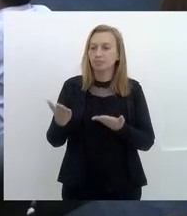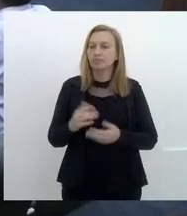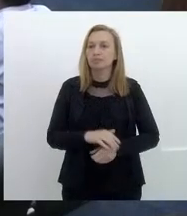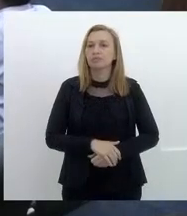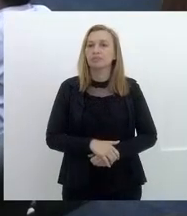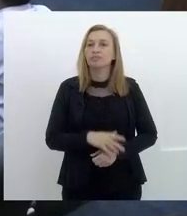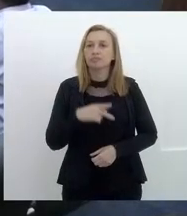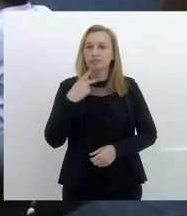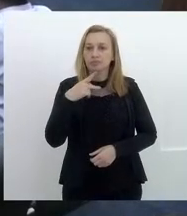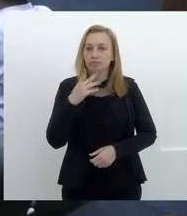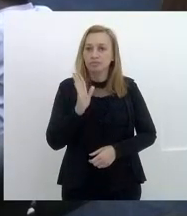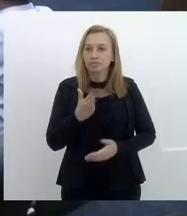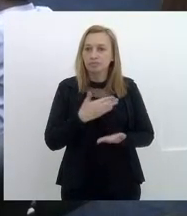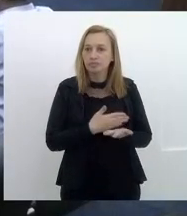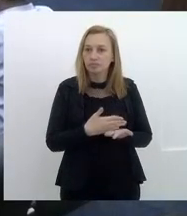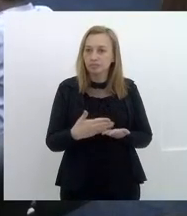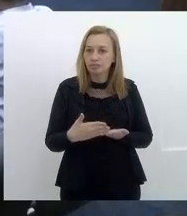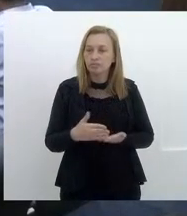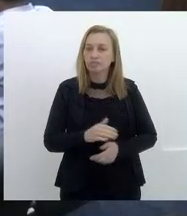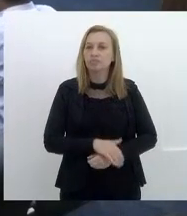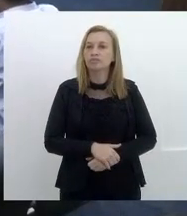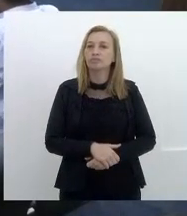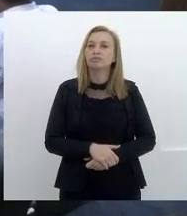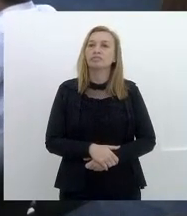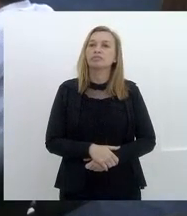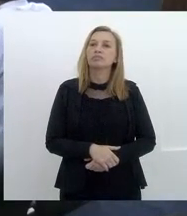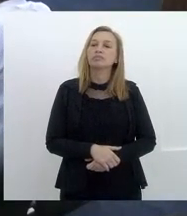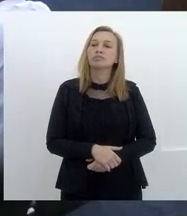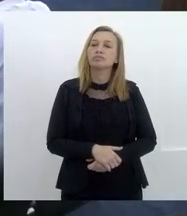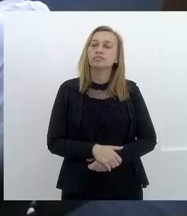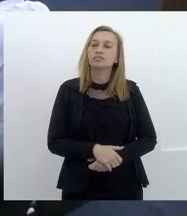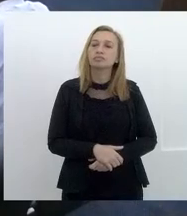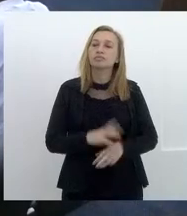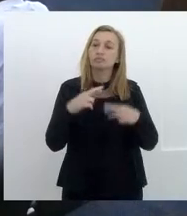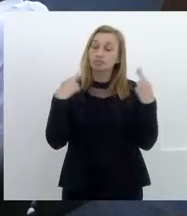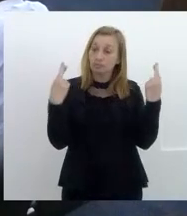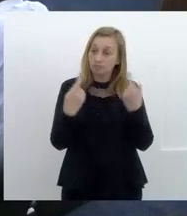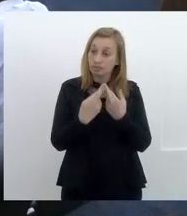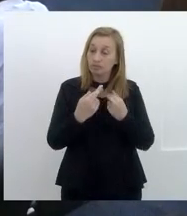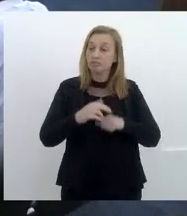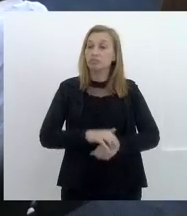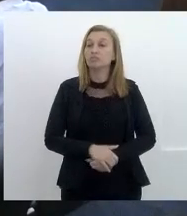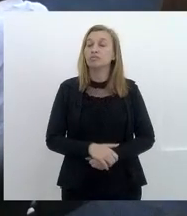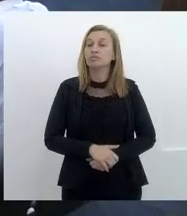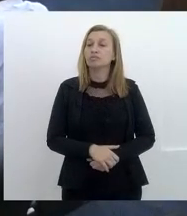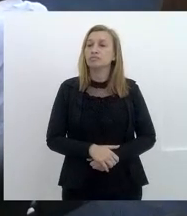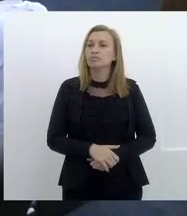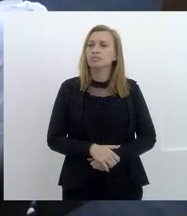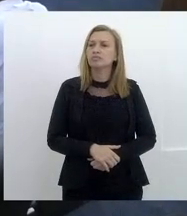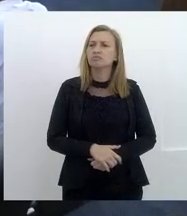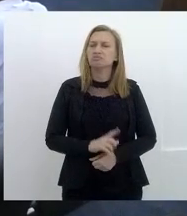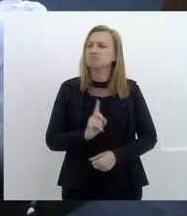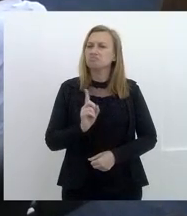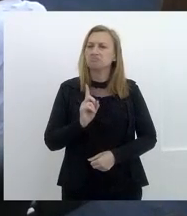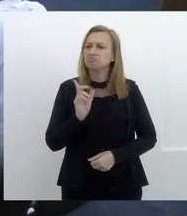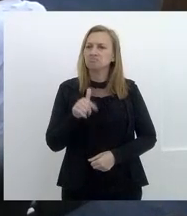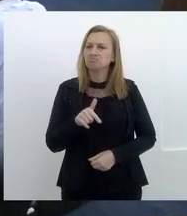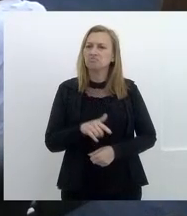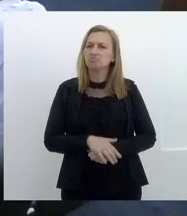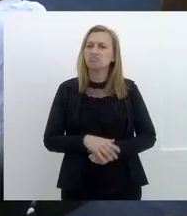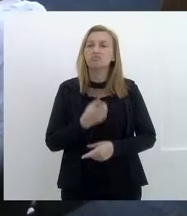como eu falei no início da audiência isso não é uma vontade